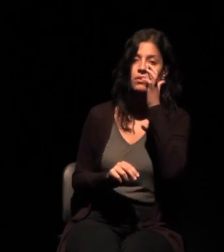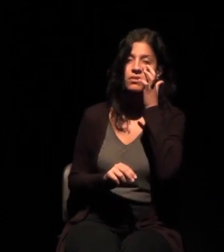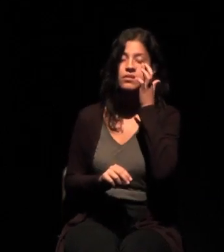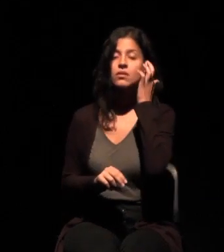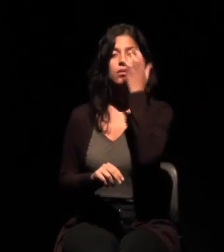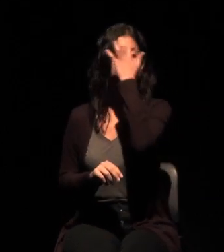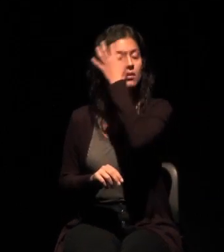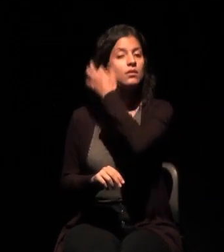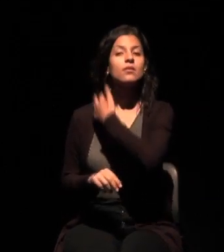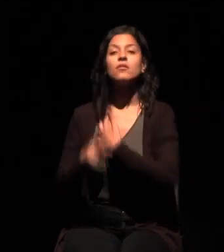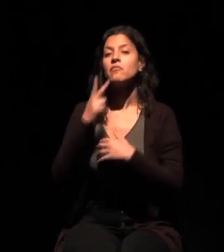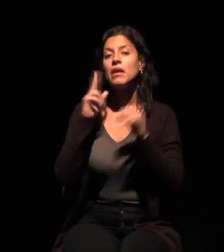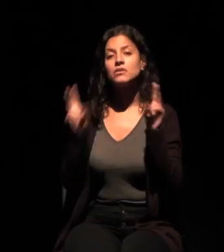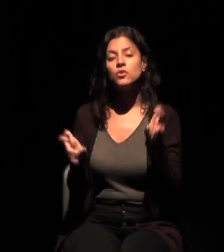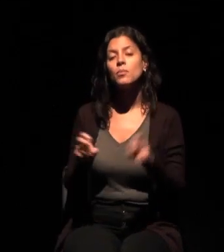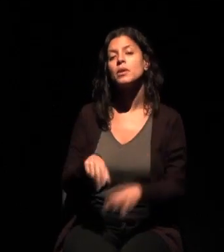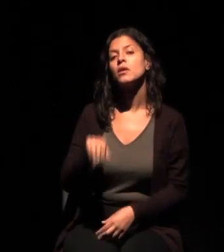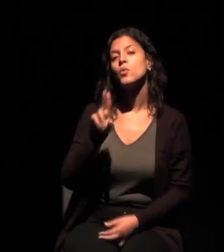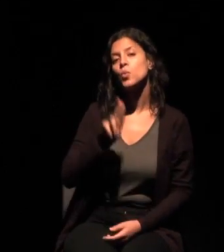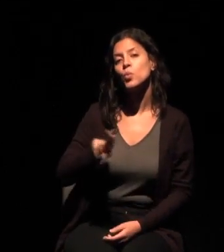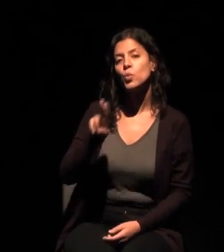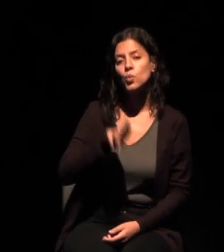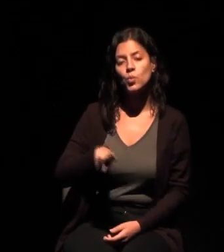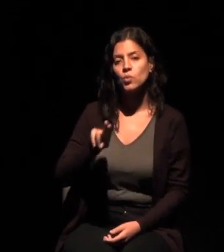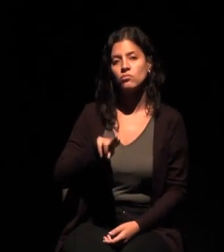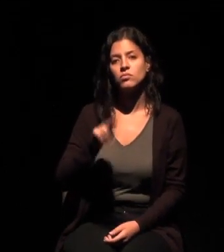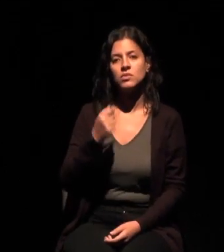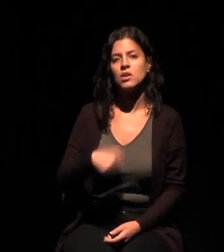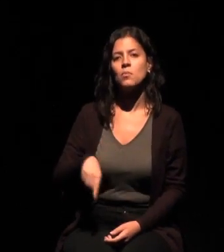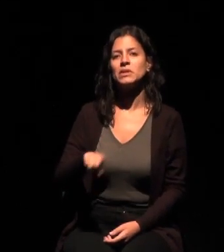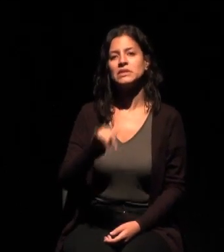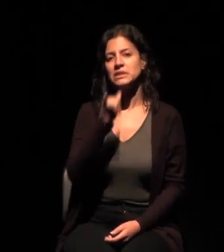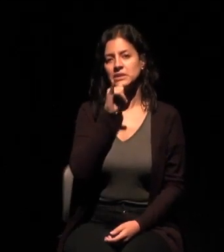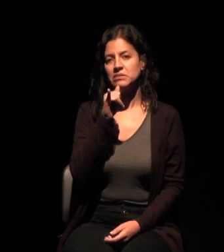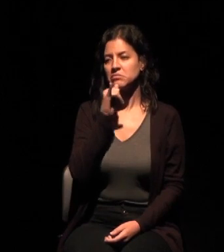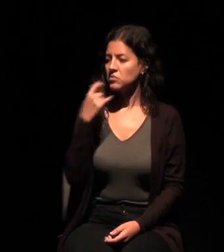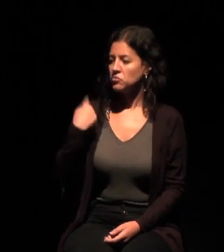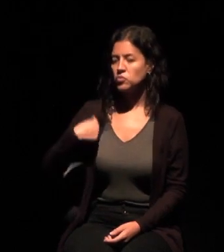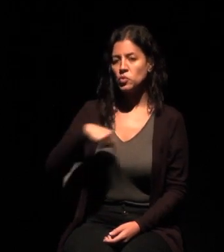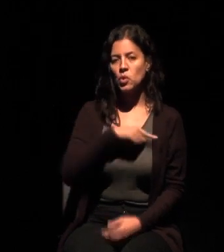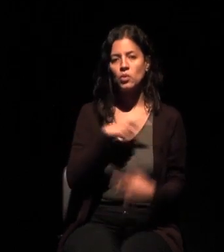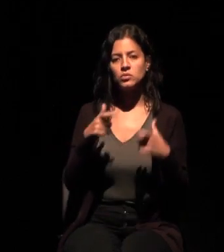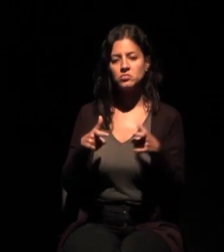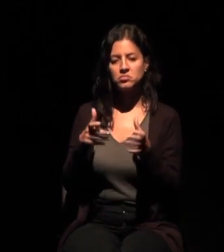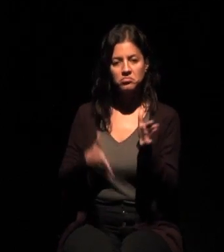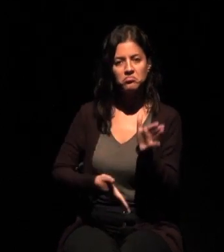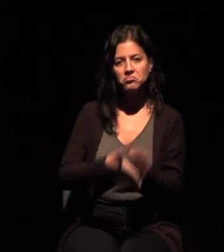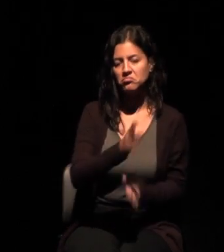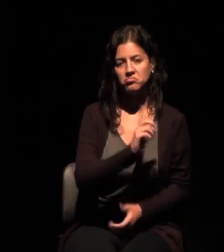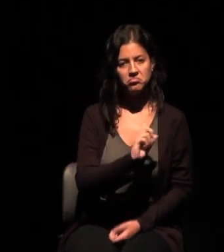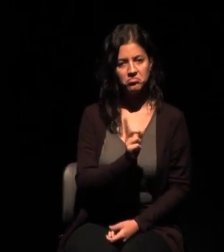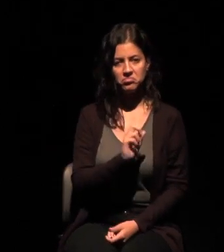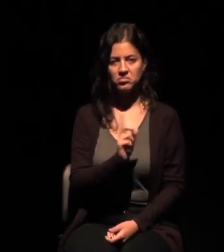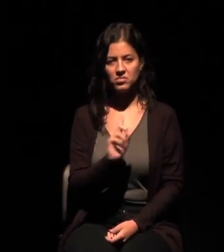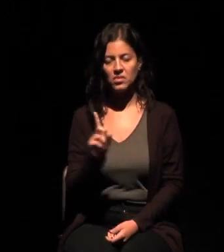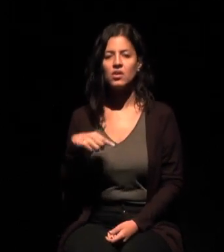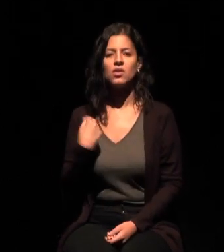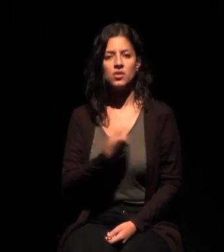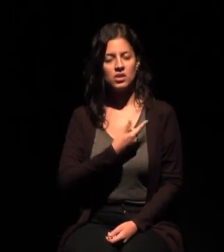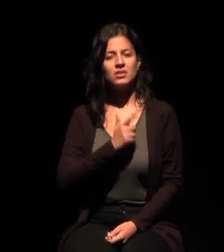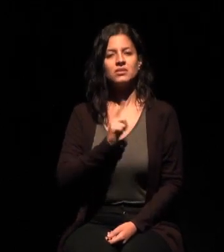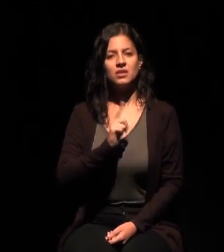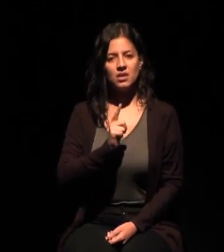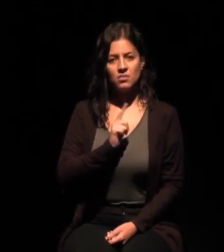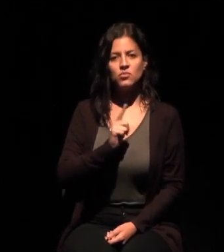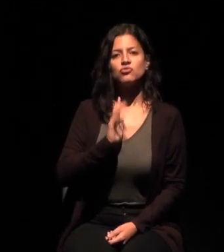habilidade vamos não precisamos de sair dos nossos segmentos uns com os outros estamos ousando privado dessas tecnologias